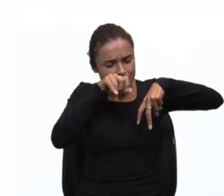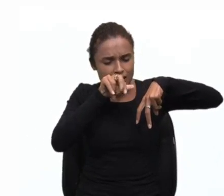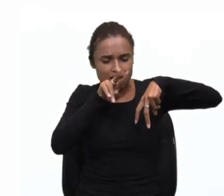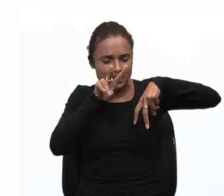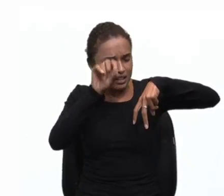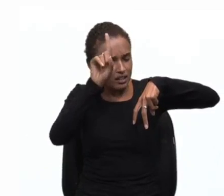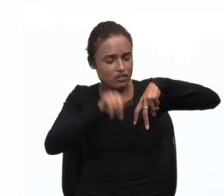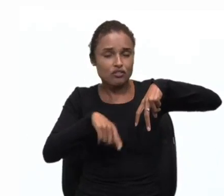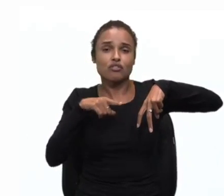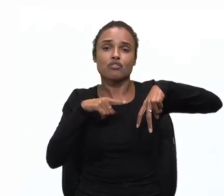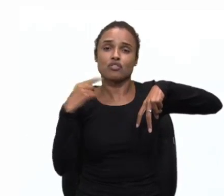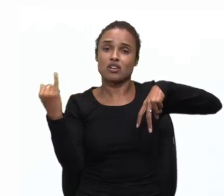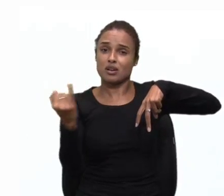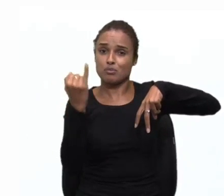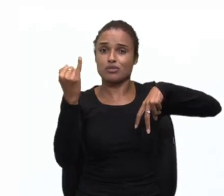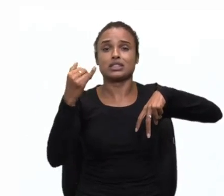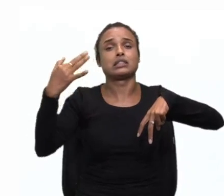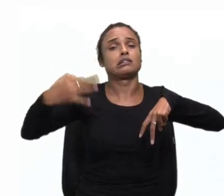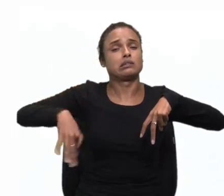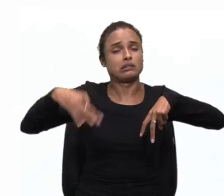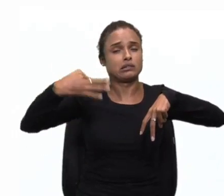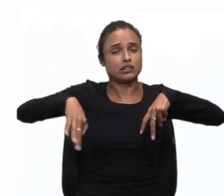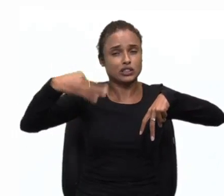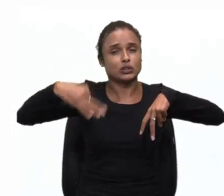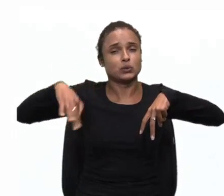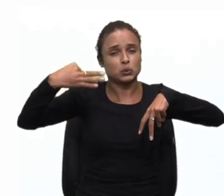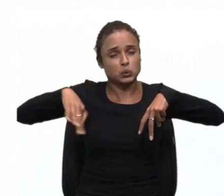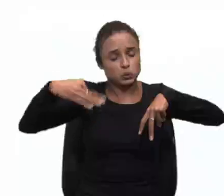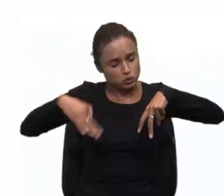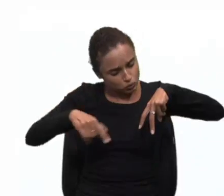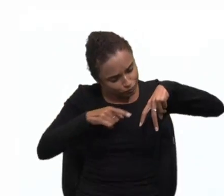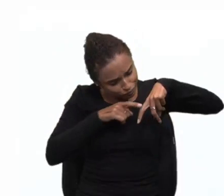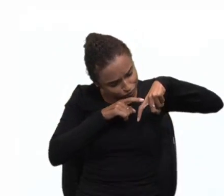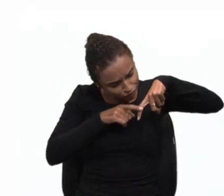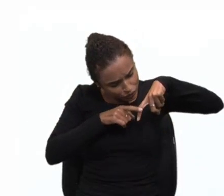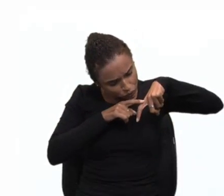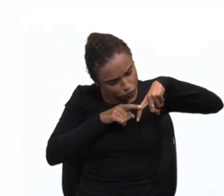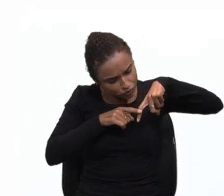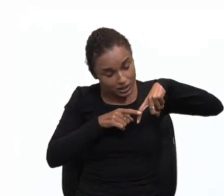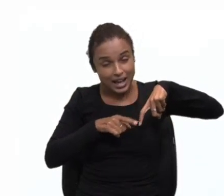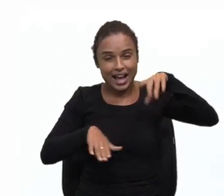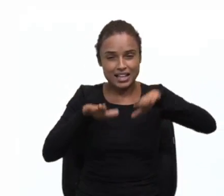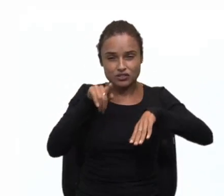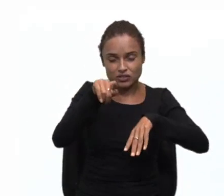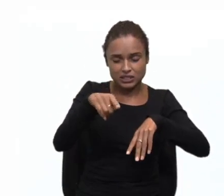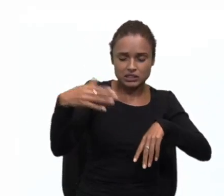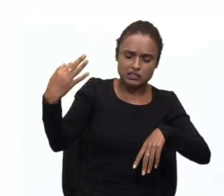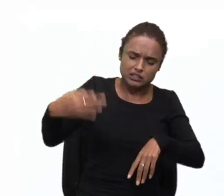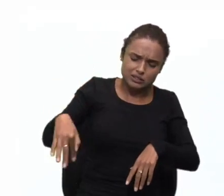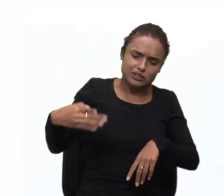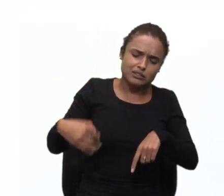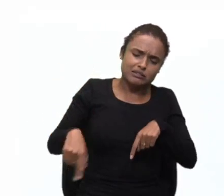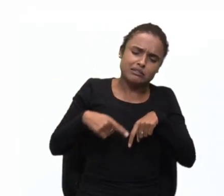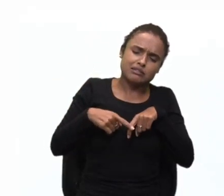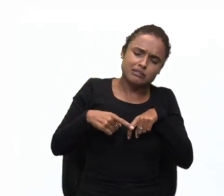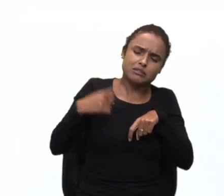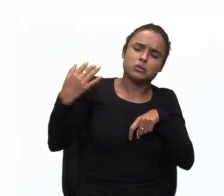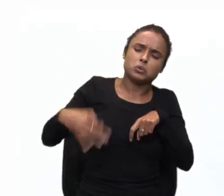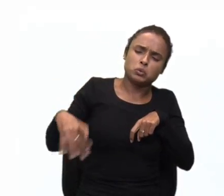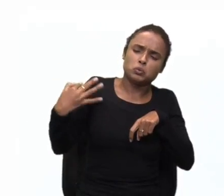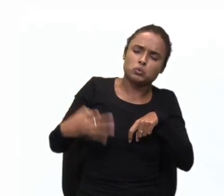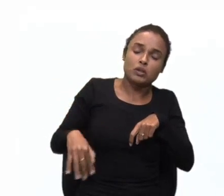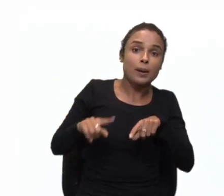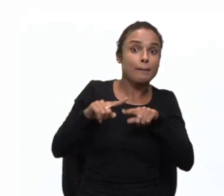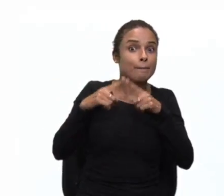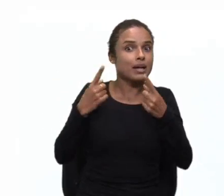de dor referida no joelho, tá certo? Então, muita